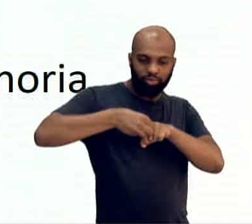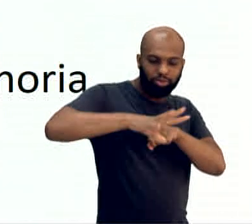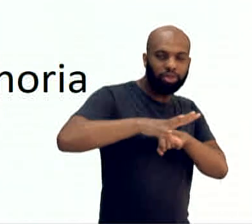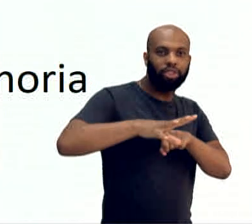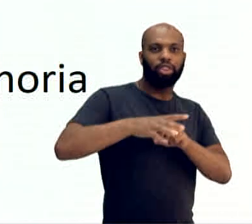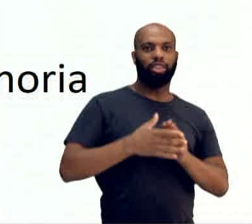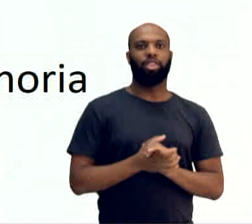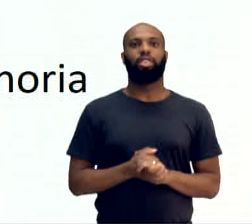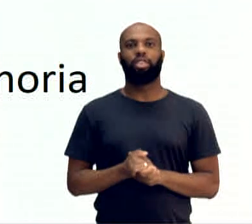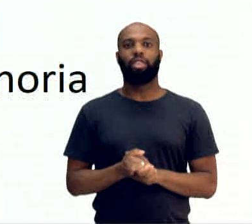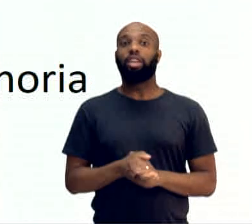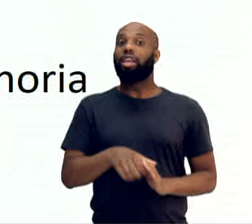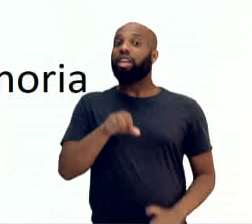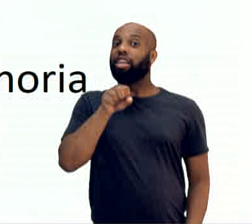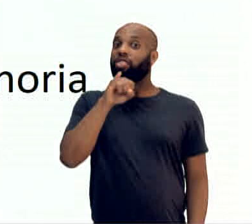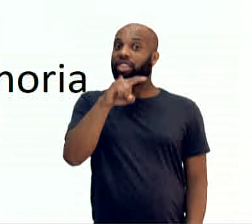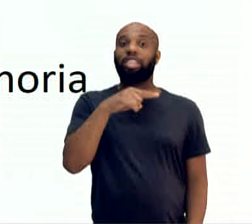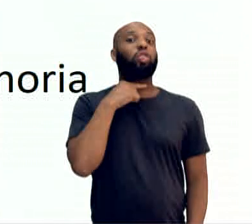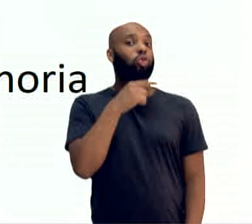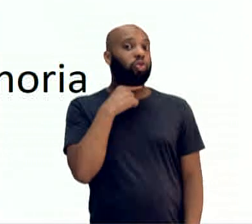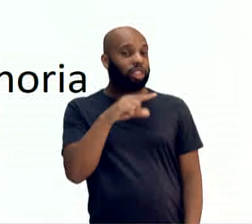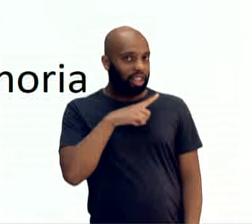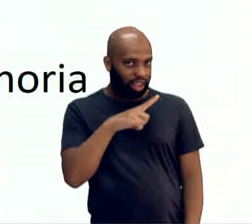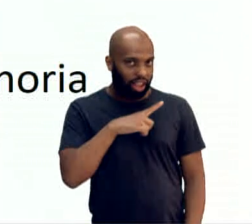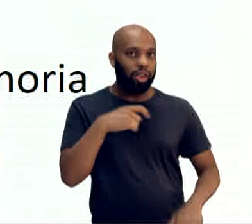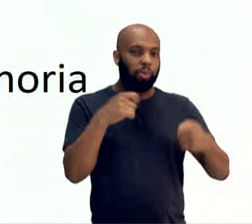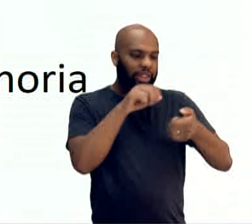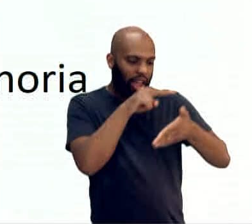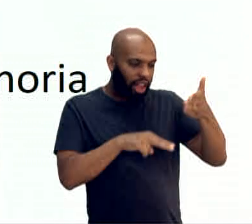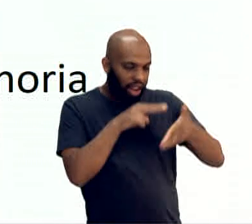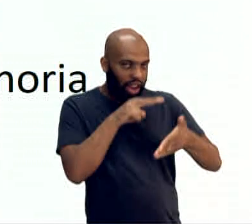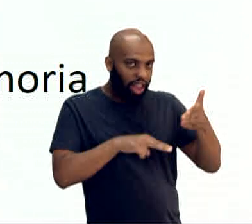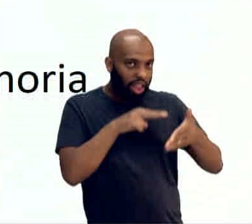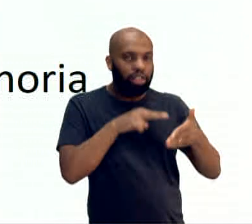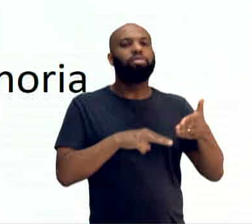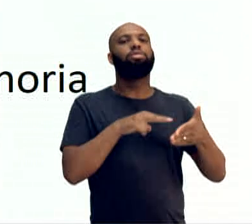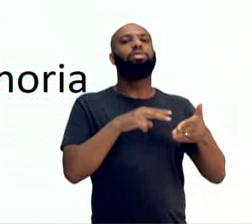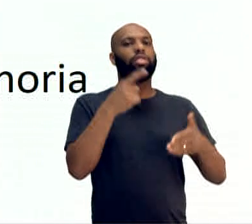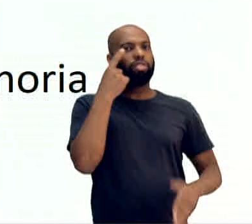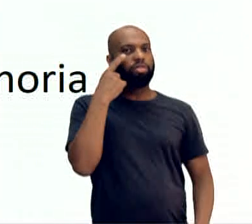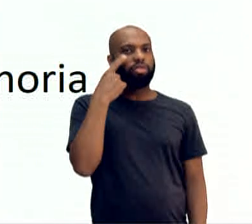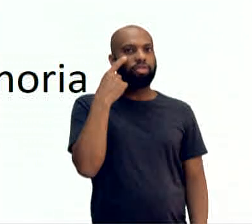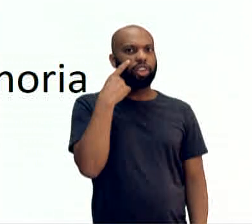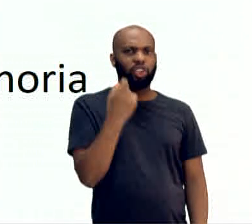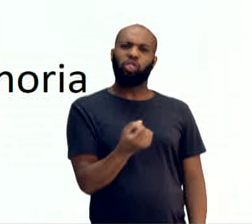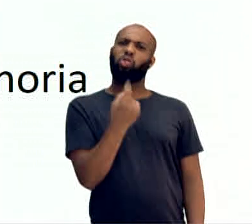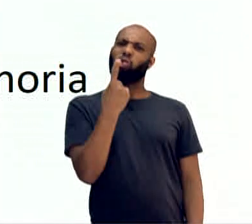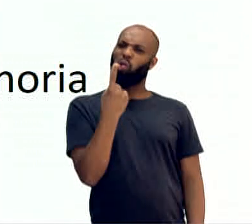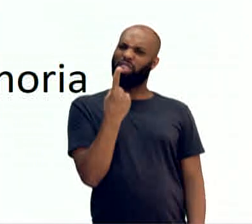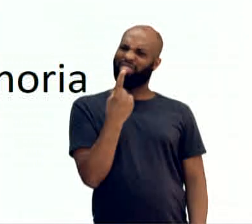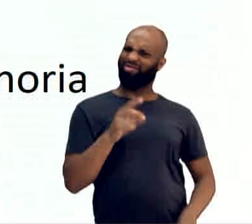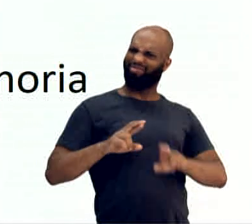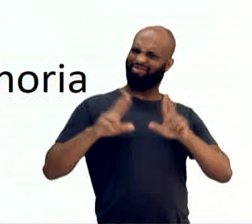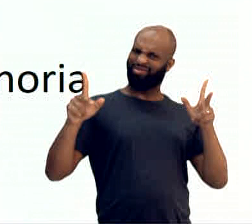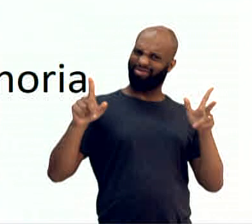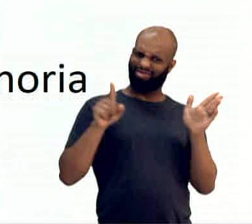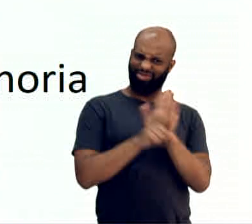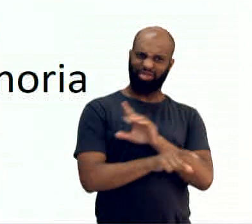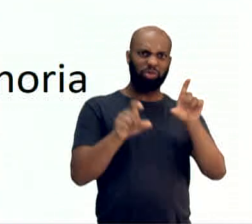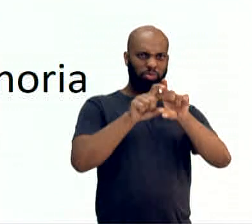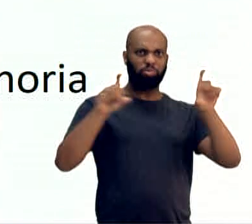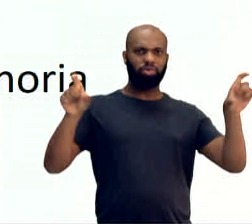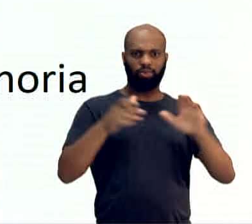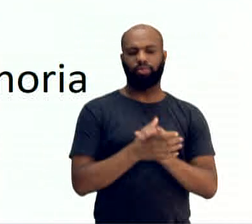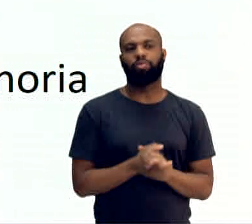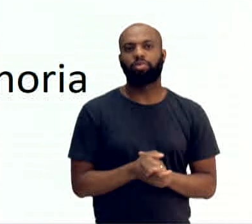hein? Se vocês tiverem dúvidas aí, vocês vão lendo e vão vendo os absurdos, às vezes, que as questões trazem, né? Às vezes